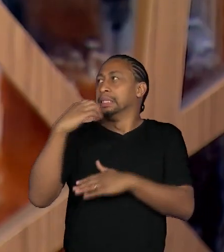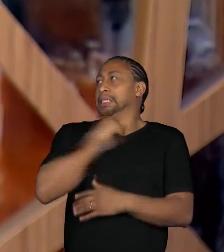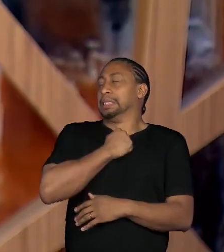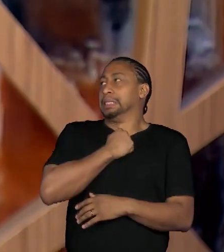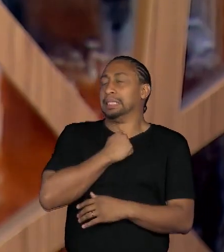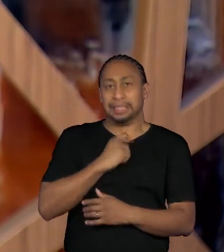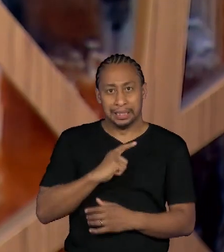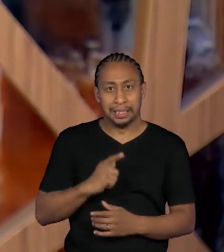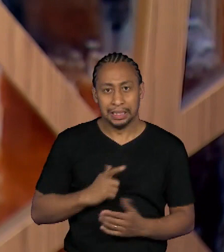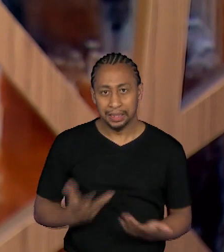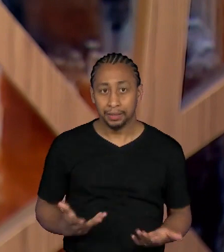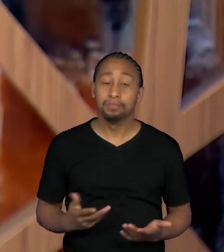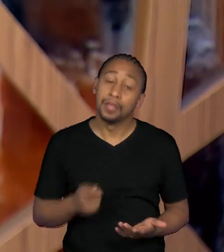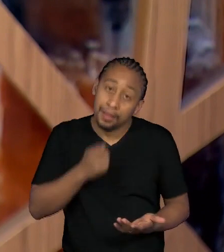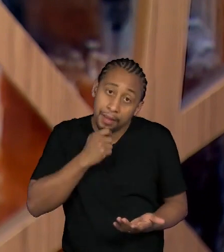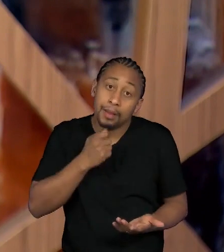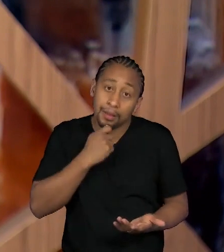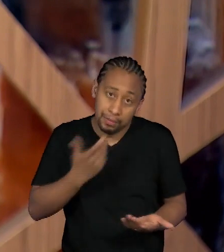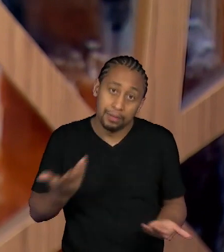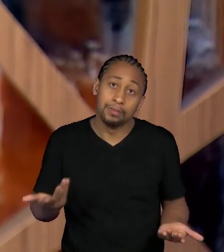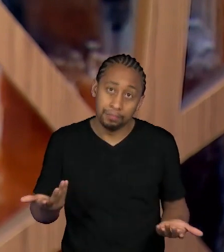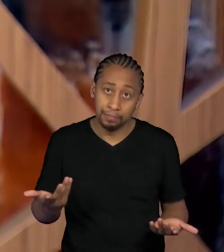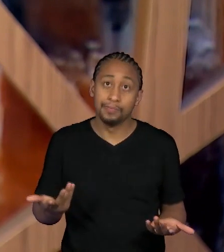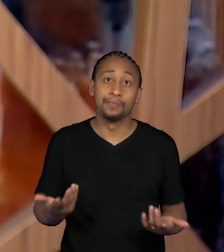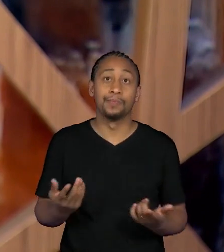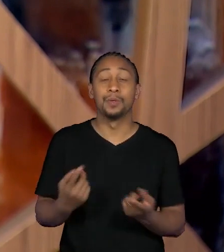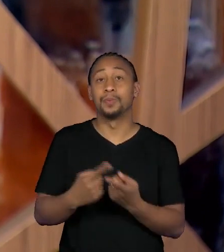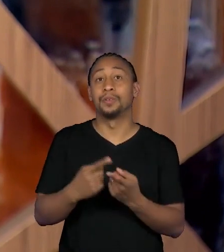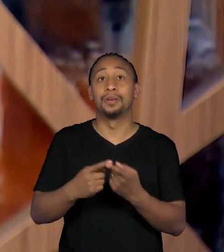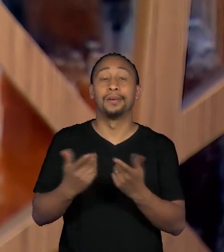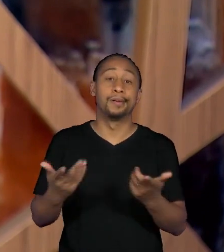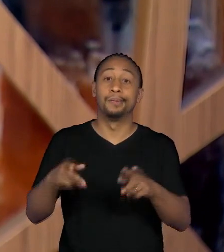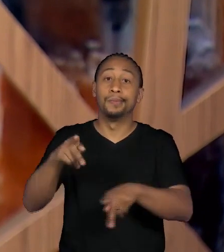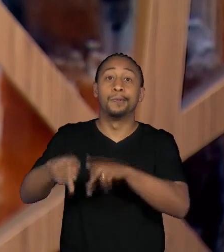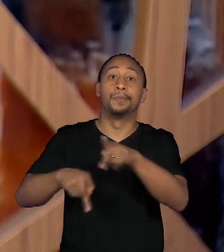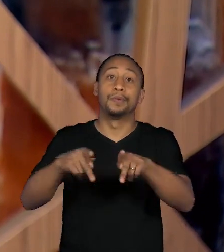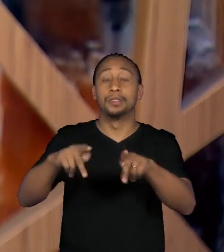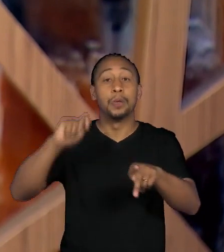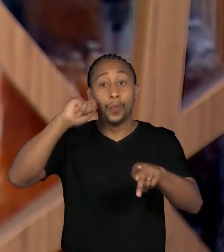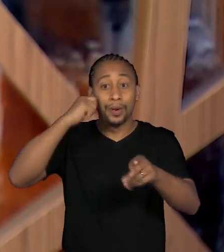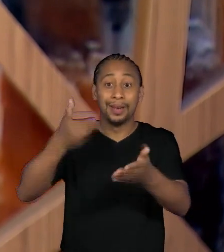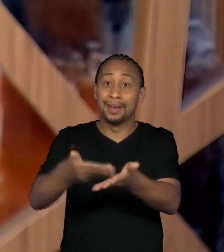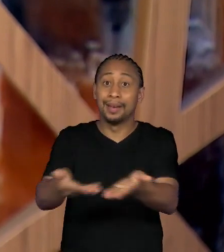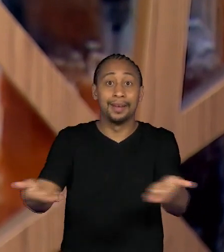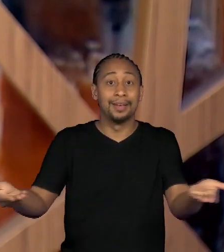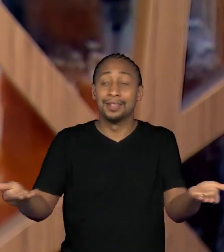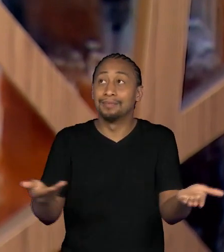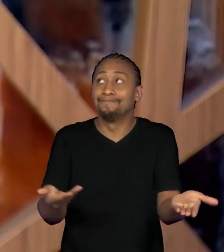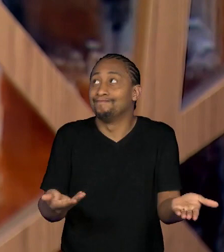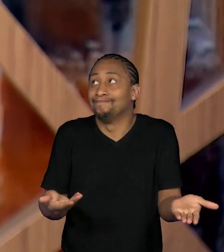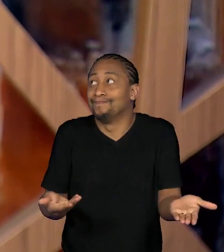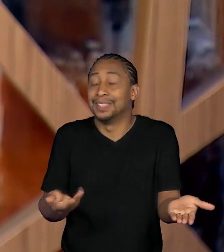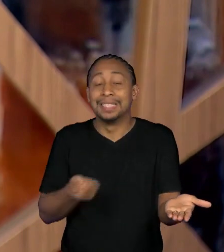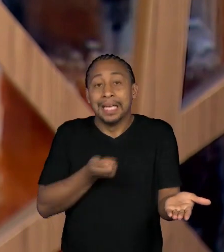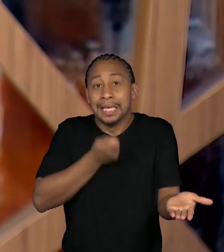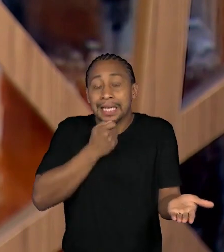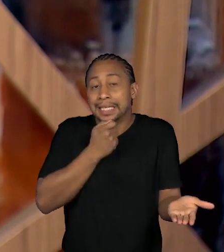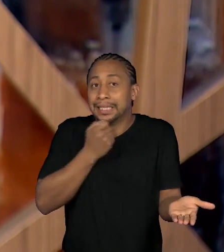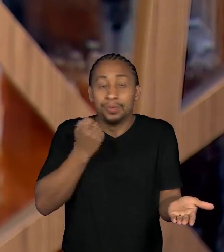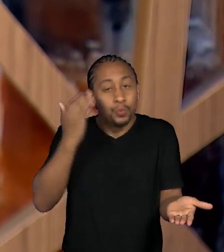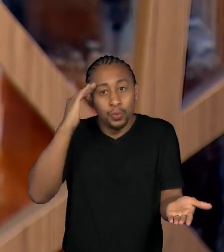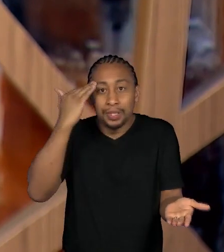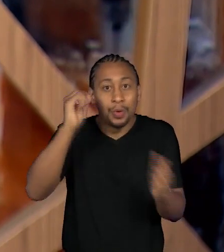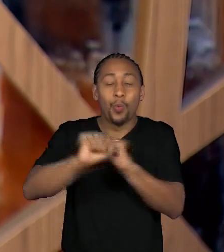ainda. Porque a população negra não entendeu ainda que o gosto estético é